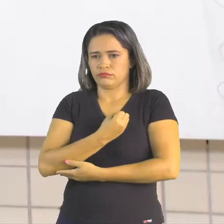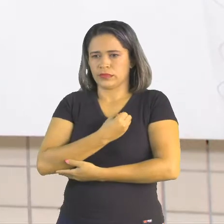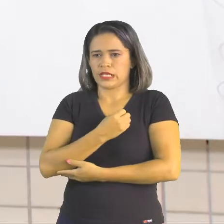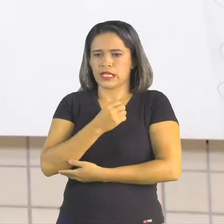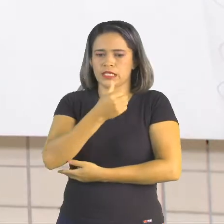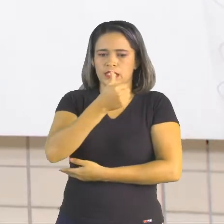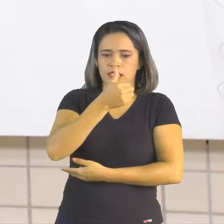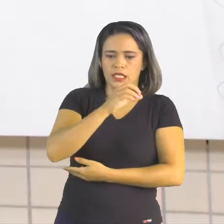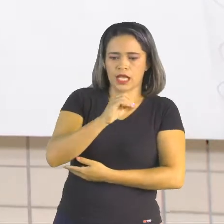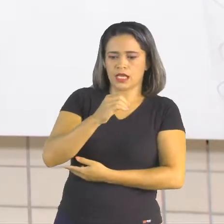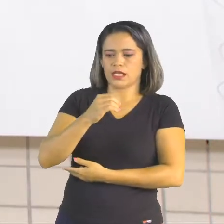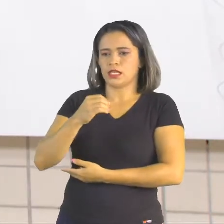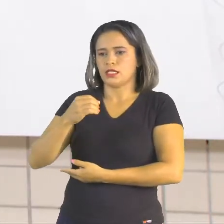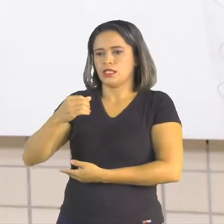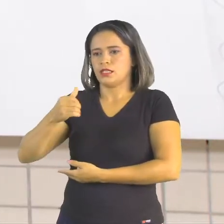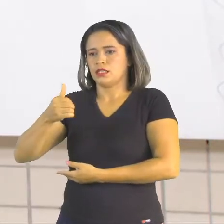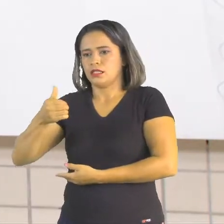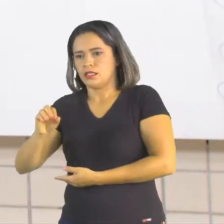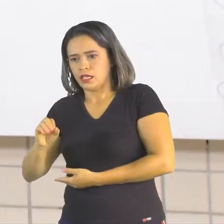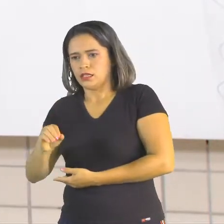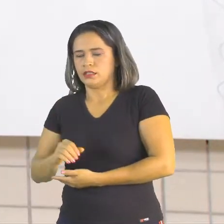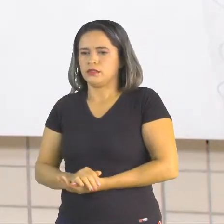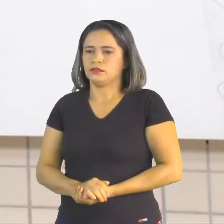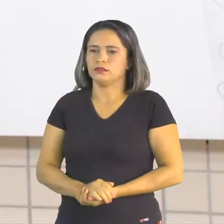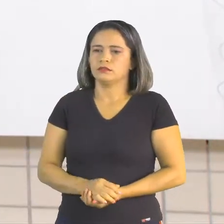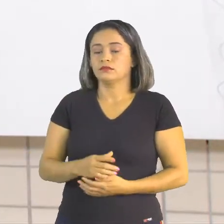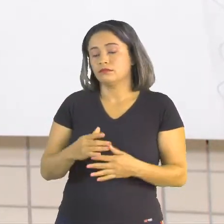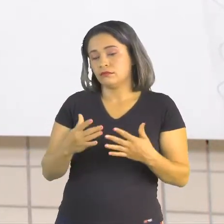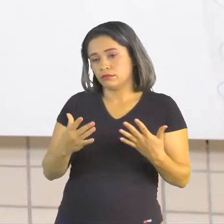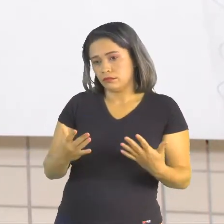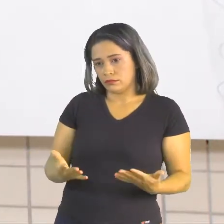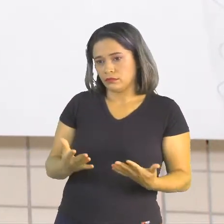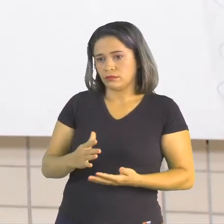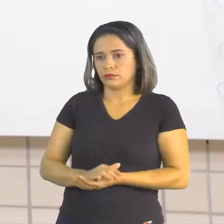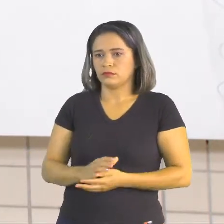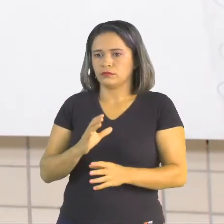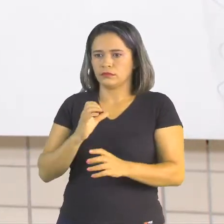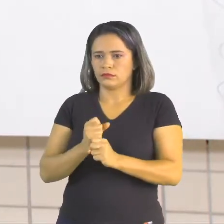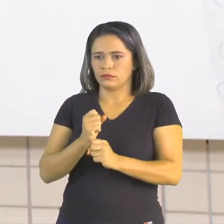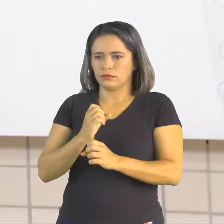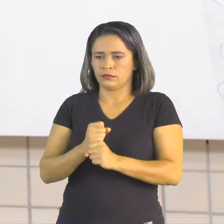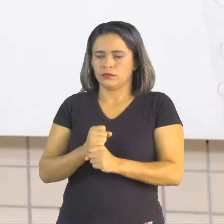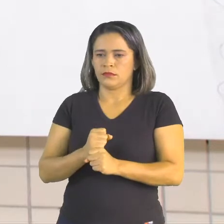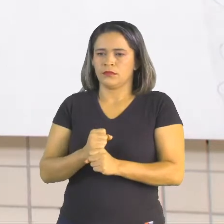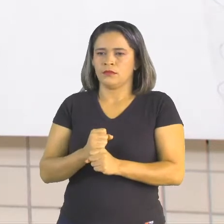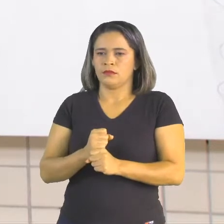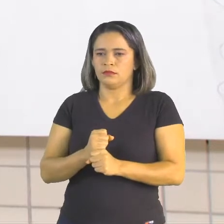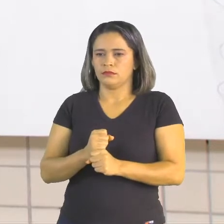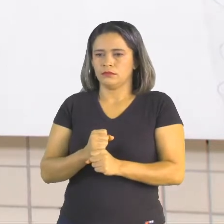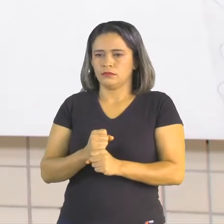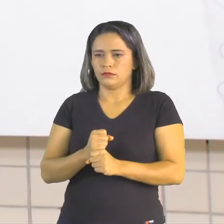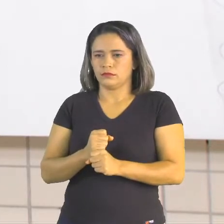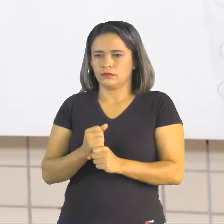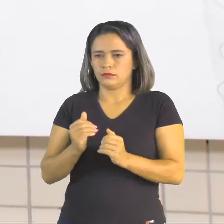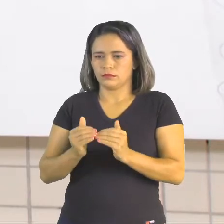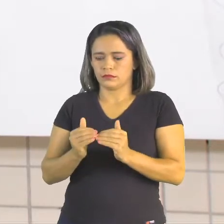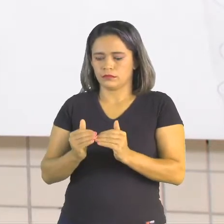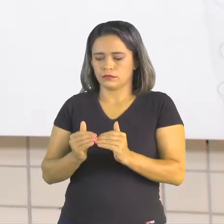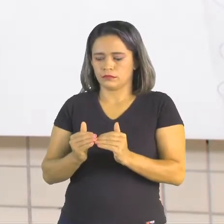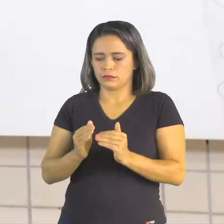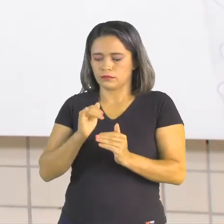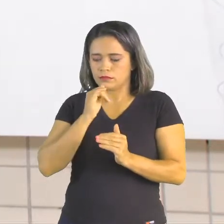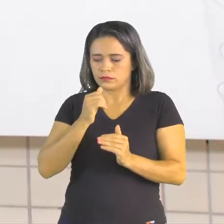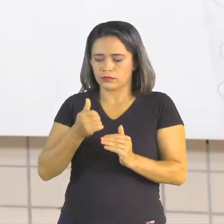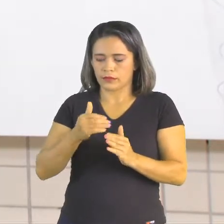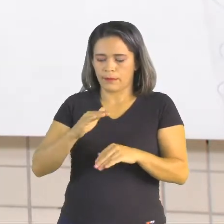em 10. Então, na minha soma, eu ultrapassei 10, eu vou aumentar uma ordem. Se